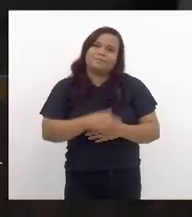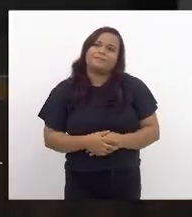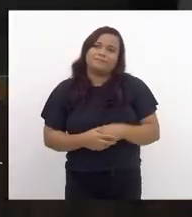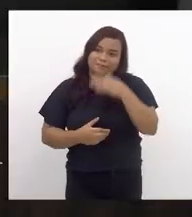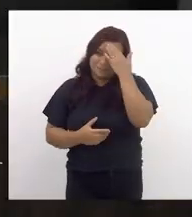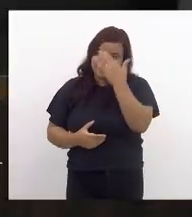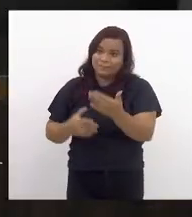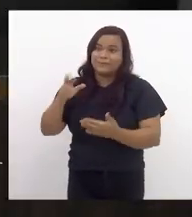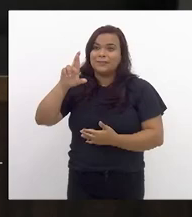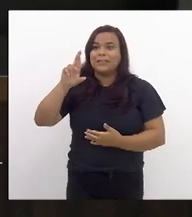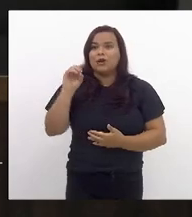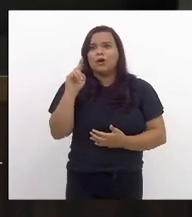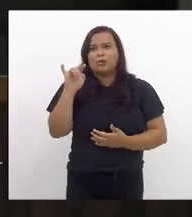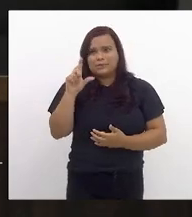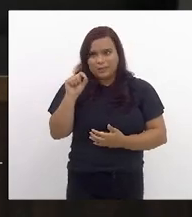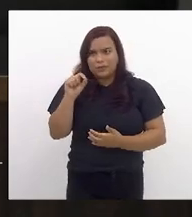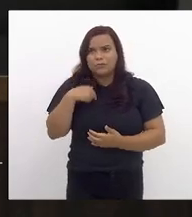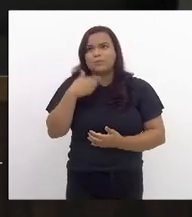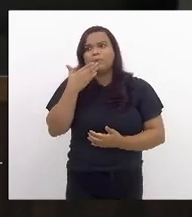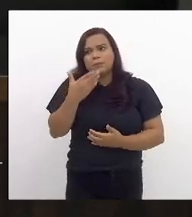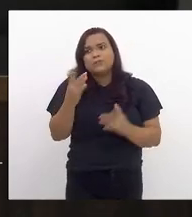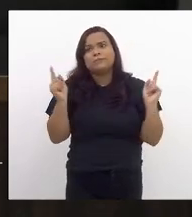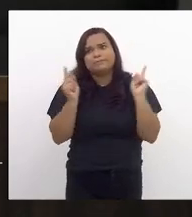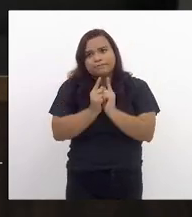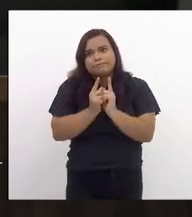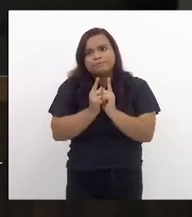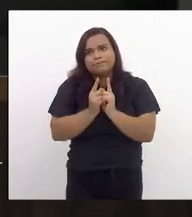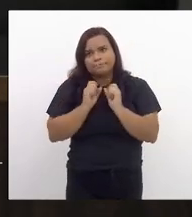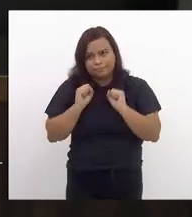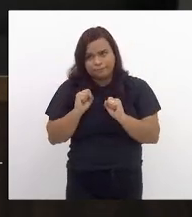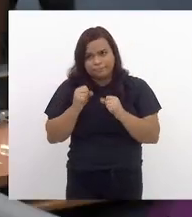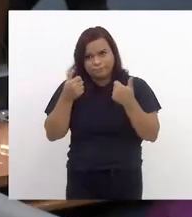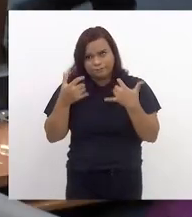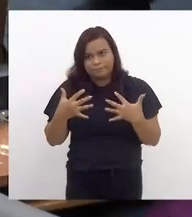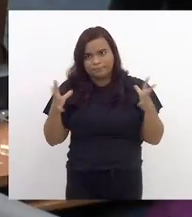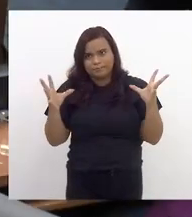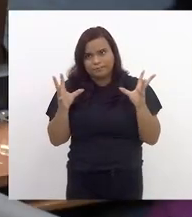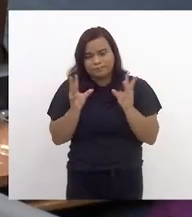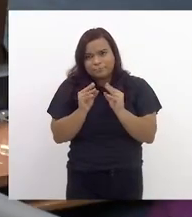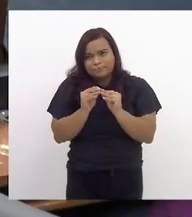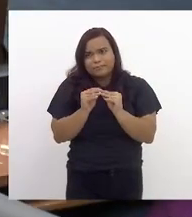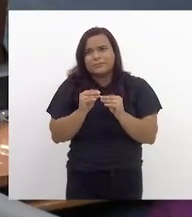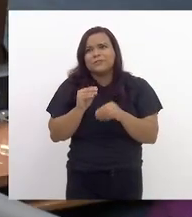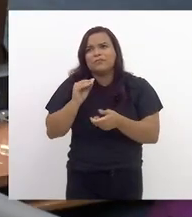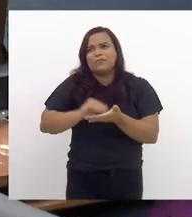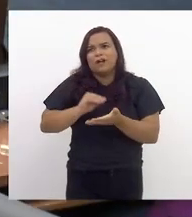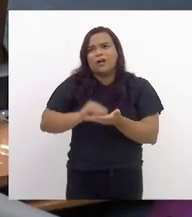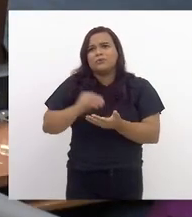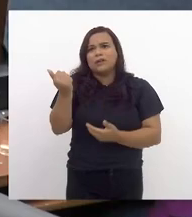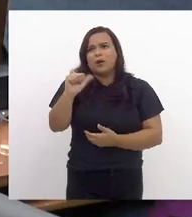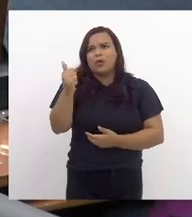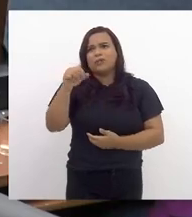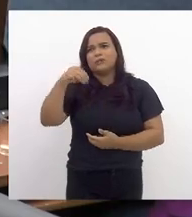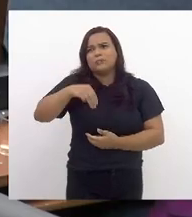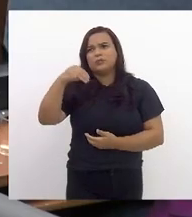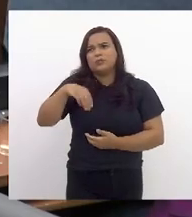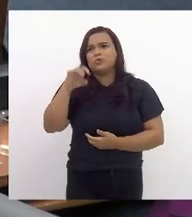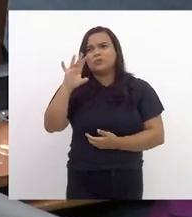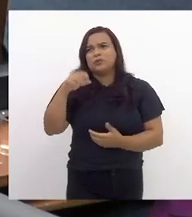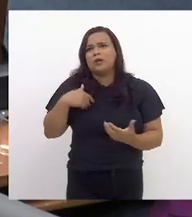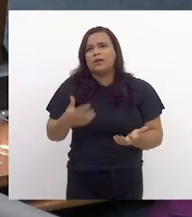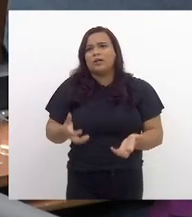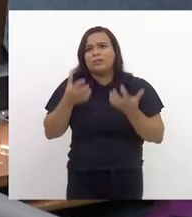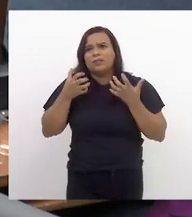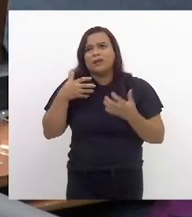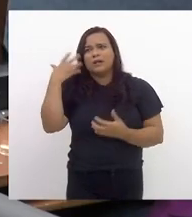Rodrigo. Pedir que possamos ser breve. Pois não, senhor presidente. Porque faltam 11 minutos, eu quero ir na